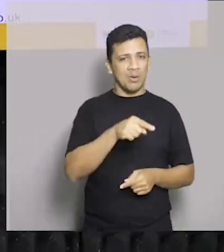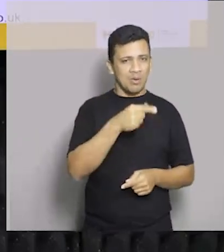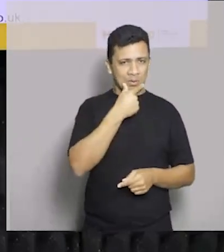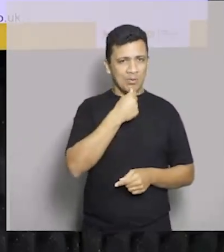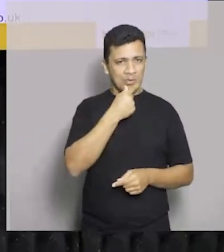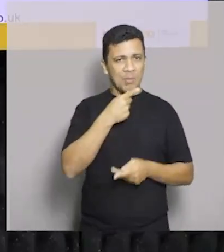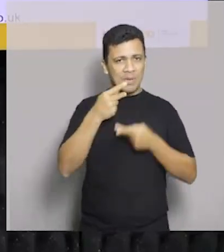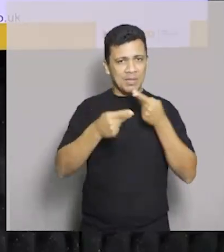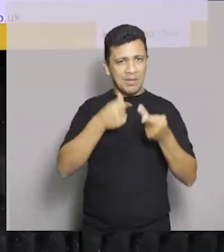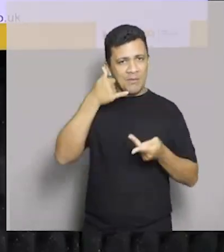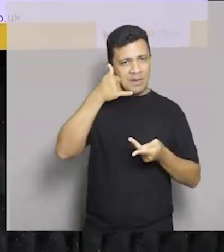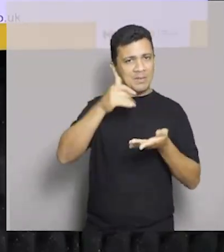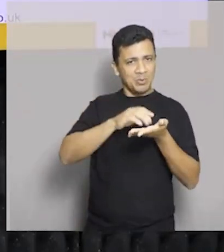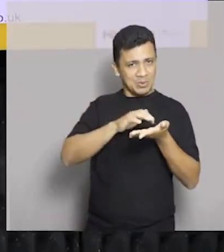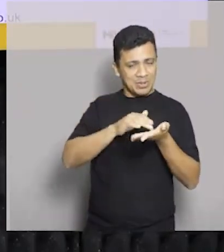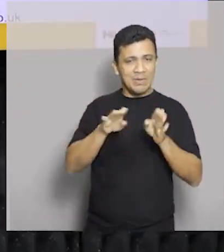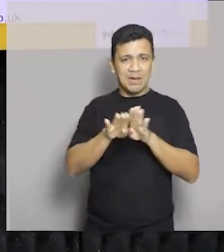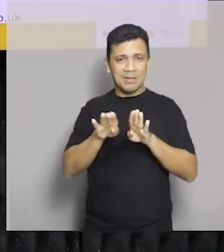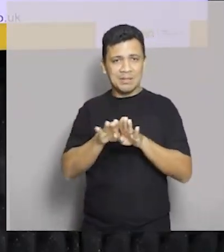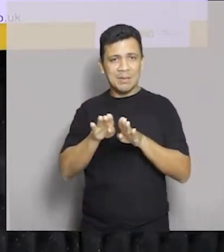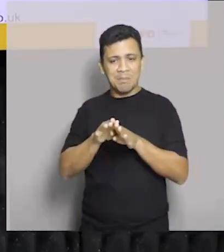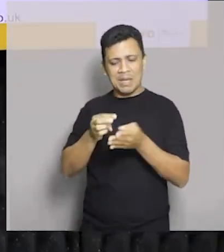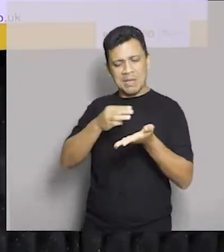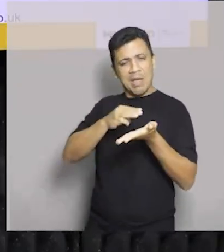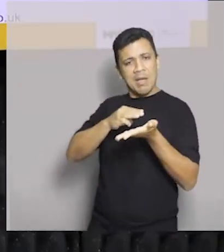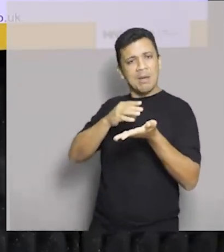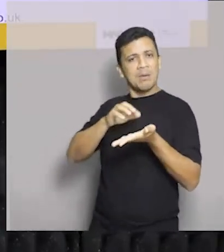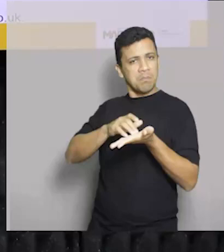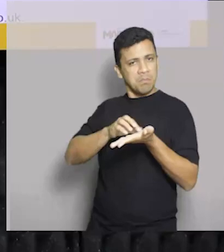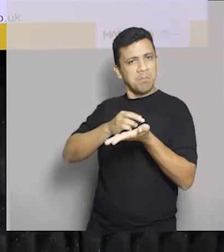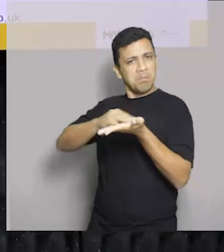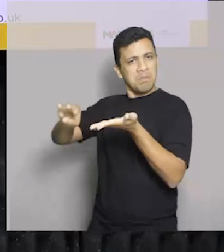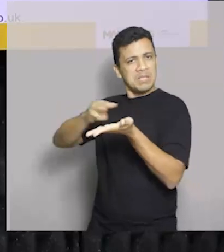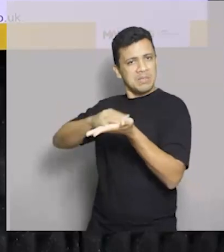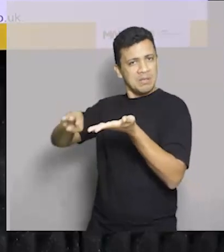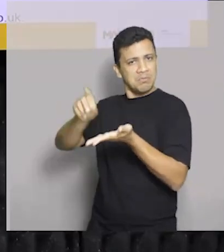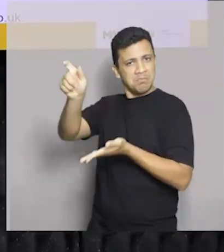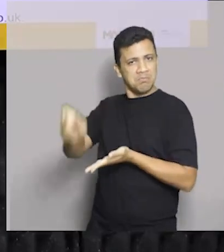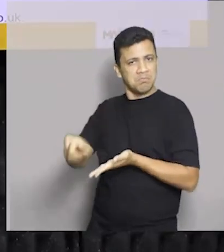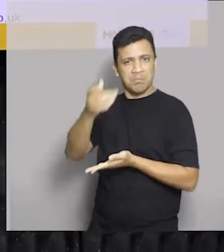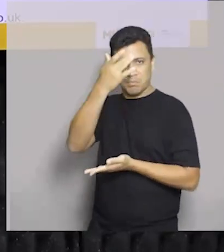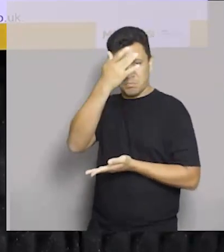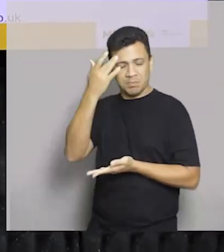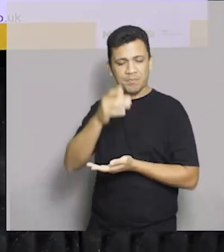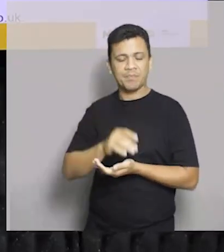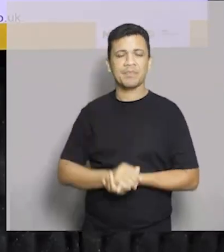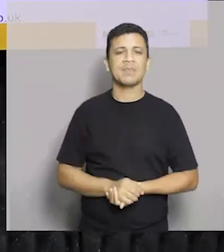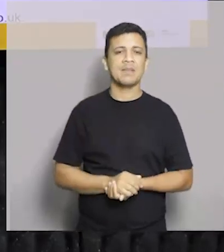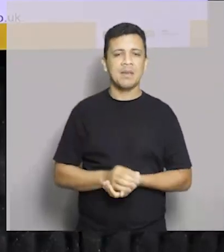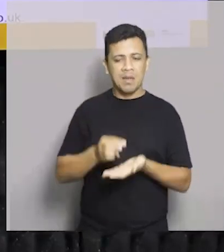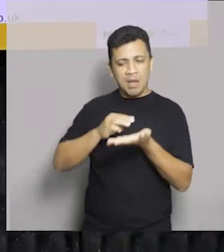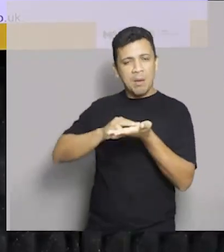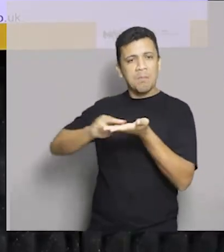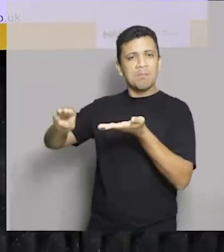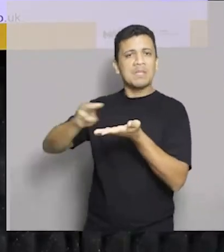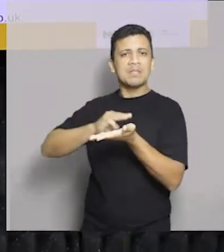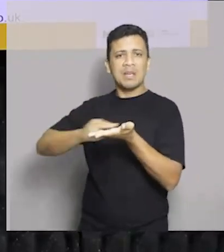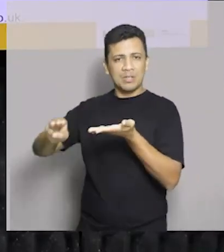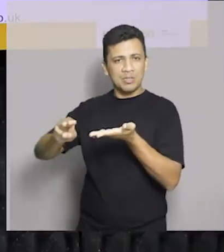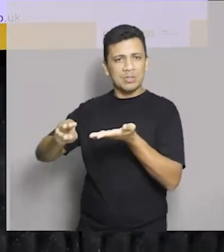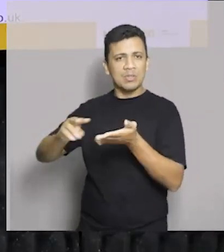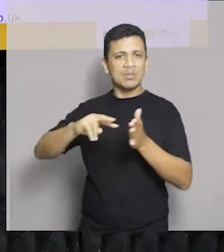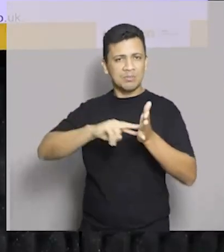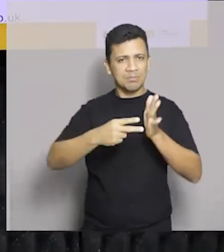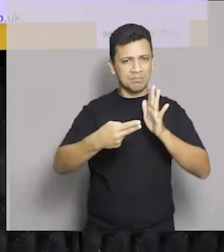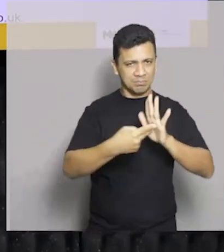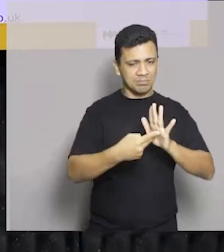do ato de mandar mensagem, tá? De mandar mensagem para alguém. Tá falando que eles enviou as mensagens das palavras